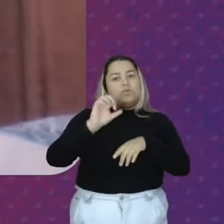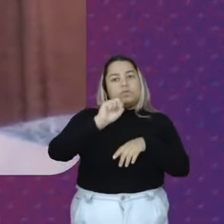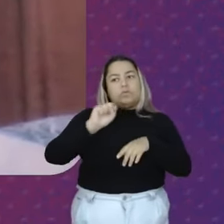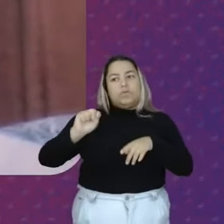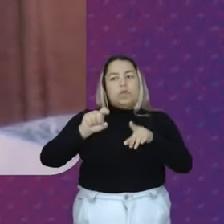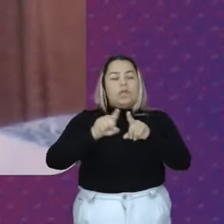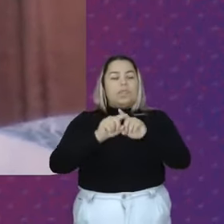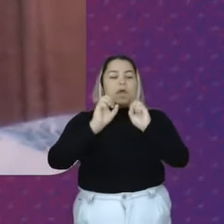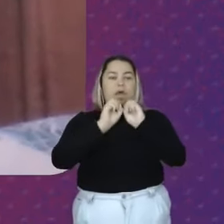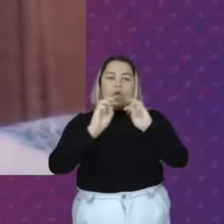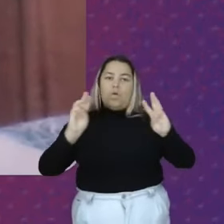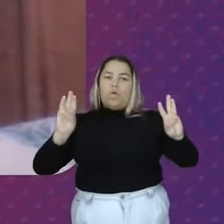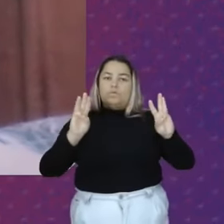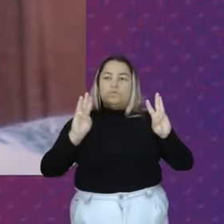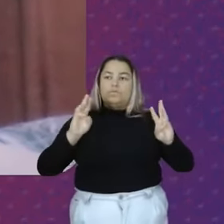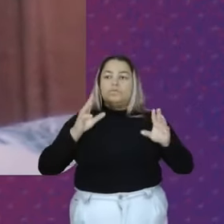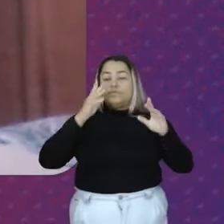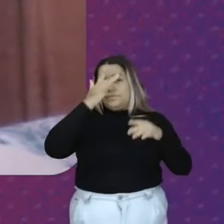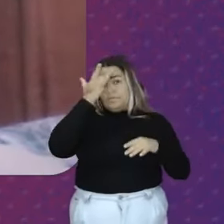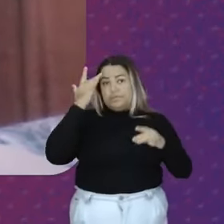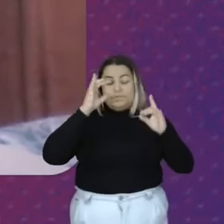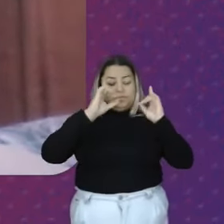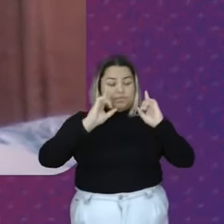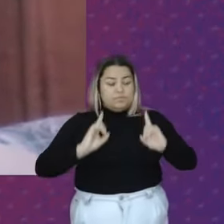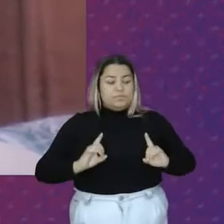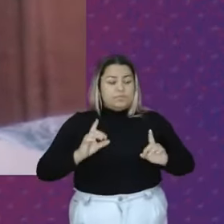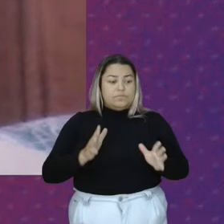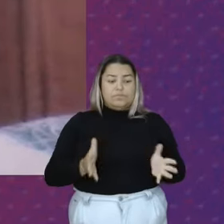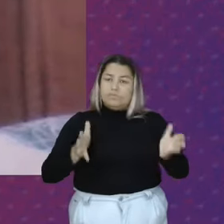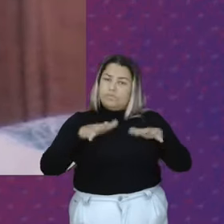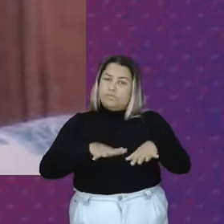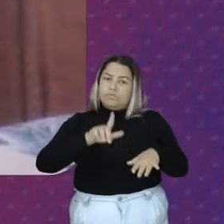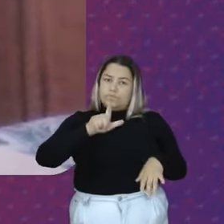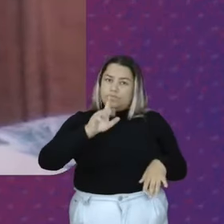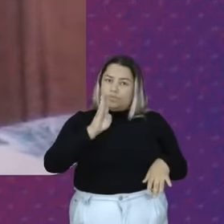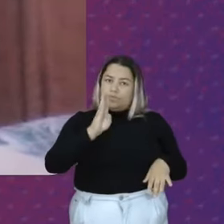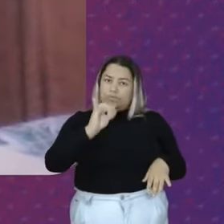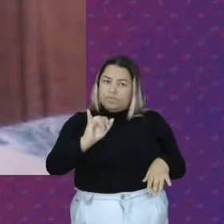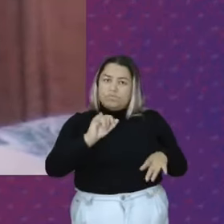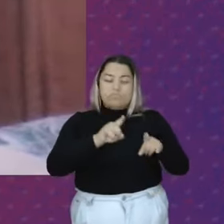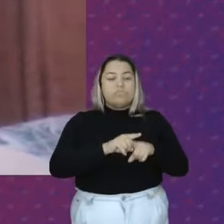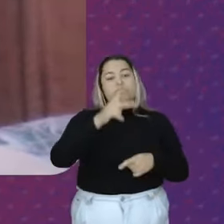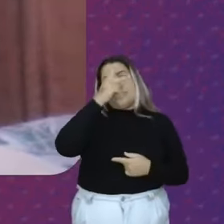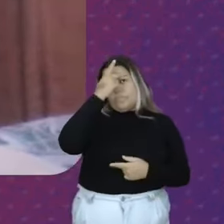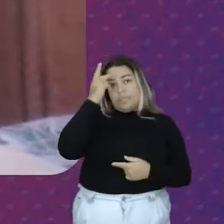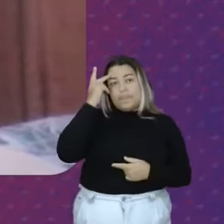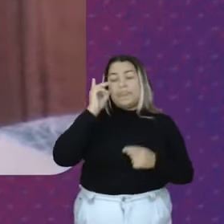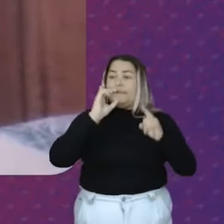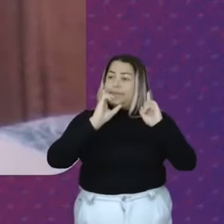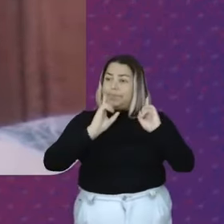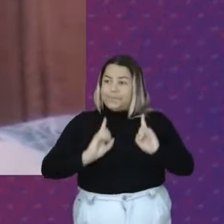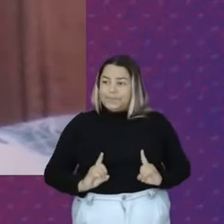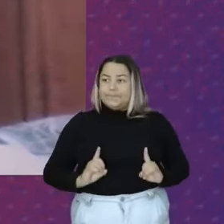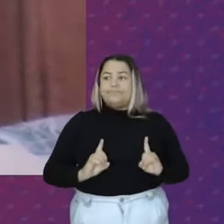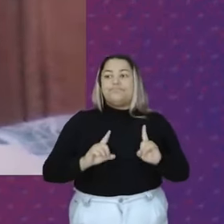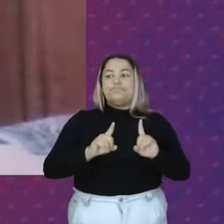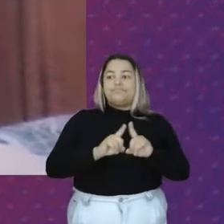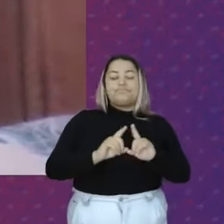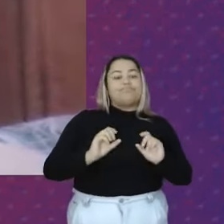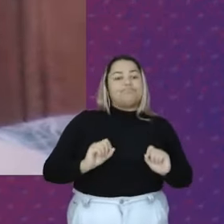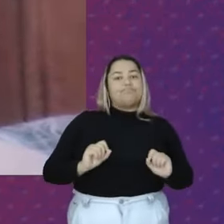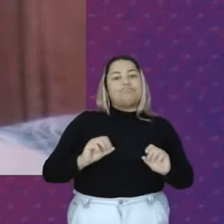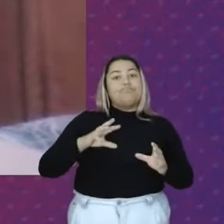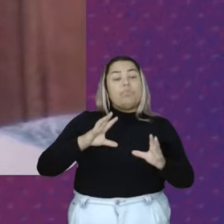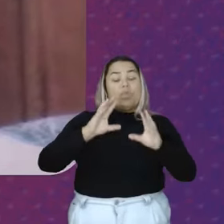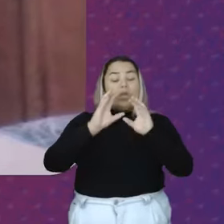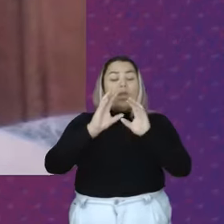ONU das pessoas com deficiência nós temos a lei brasileira de inclusão a lbi ou Estatuto da pessoa com deficiência né a convenção da ONU das